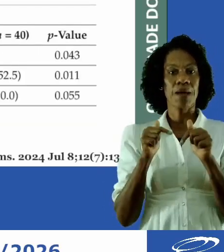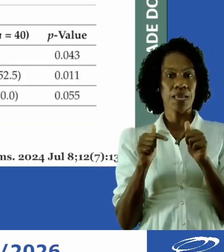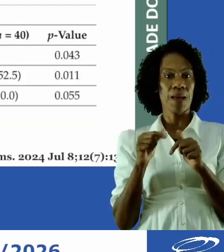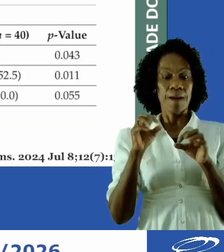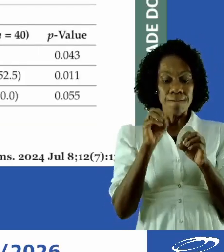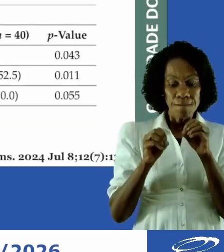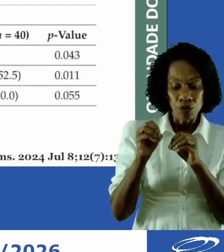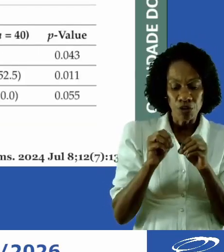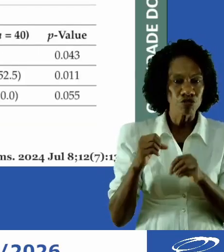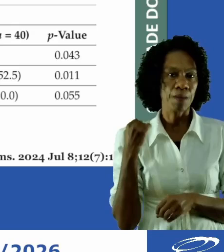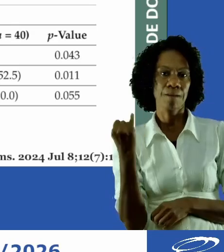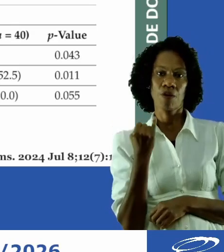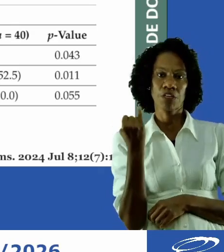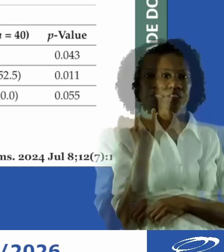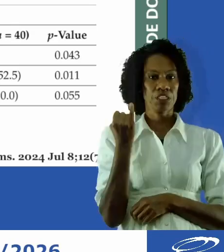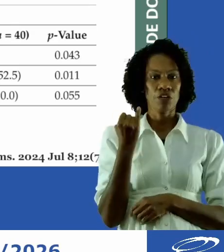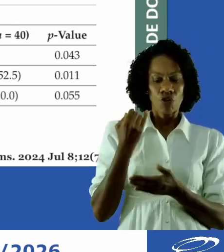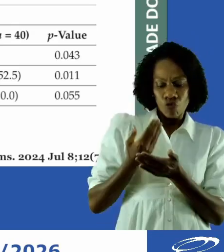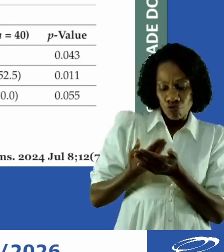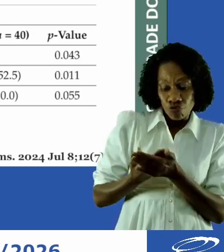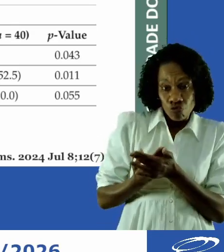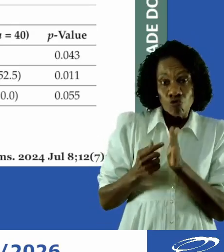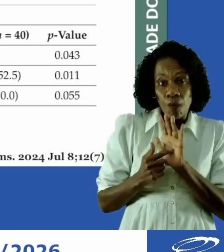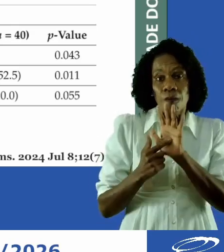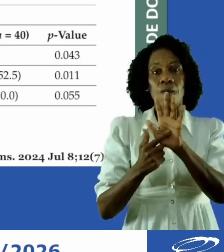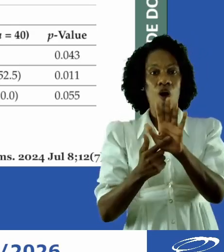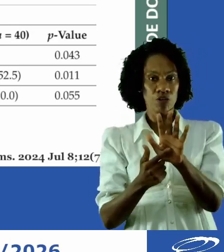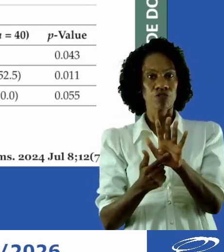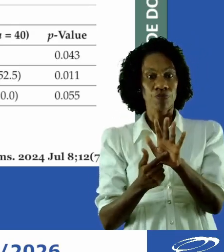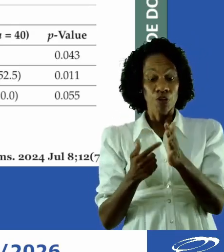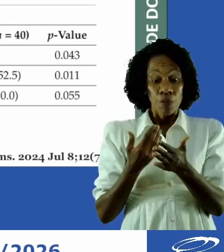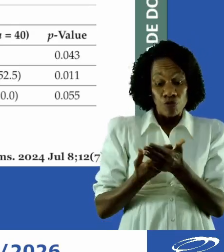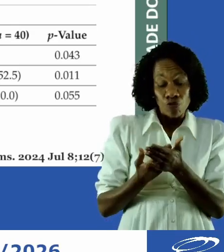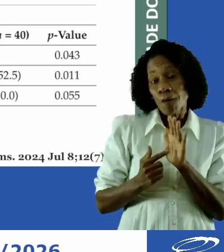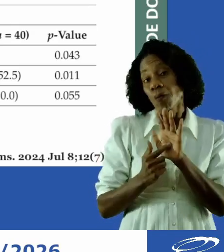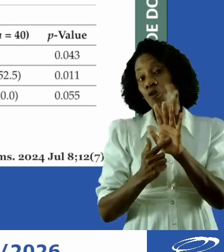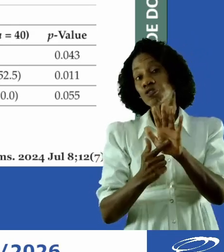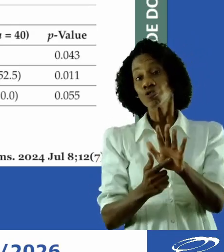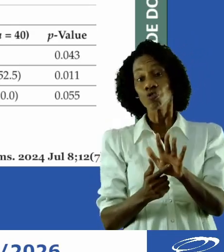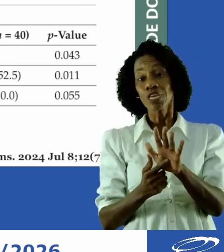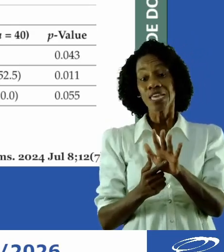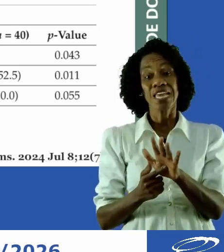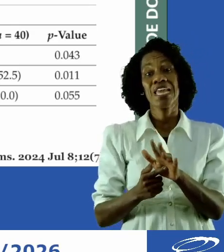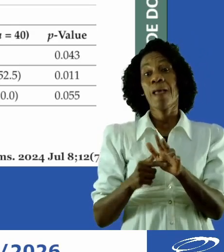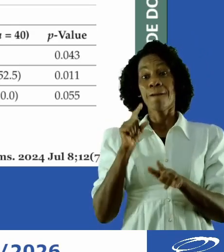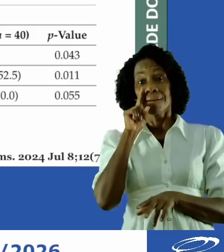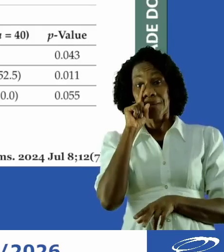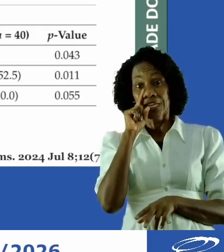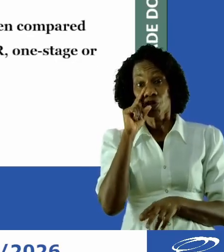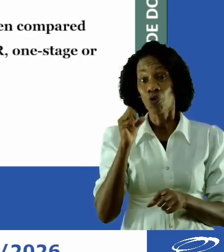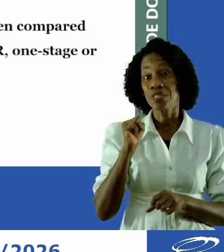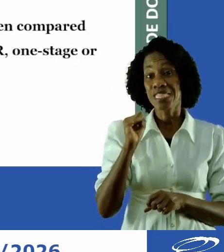é fundamental. Vários estudos deixam isso claro. Esse estudo, por exemplo, mostrou que isso é um fator de risco independente quando a